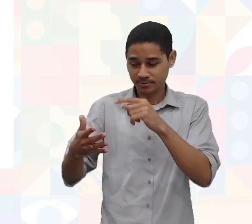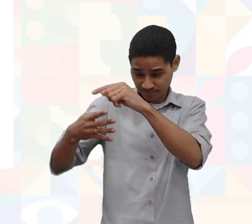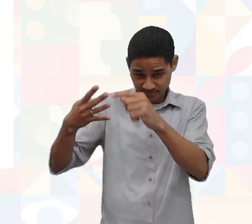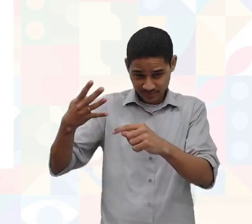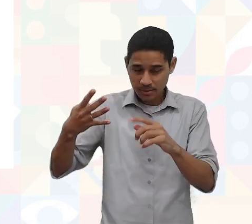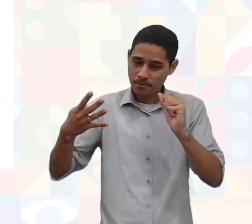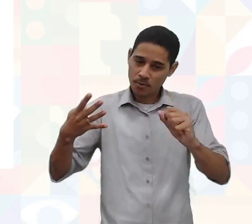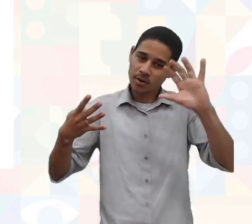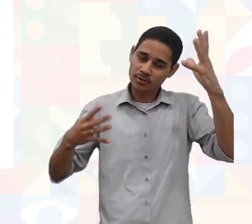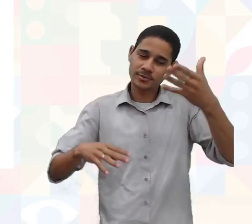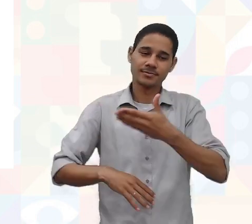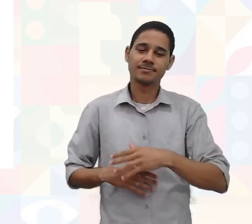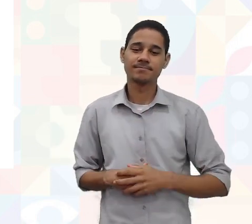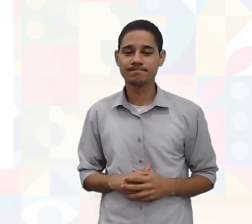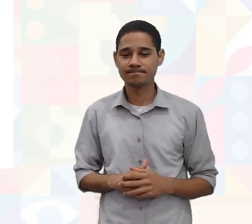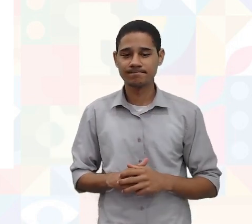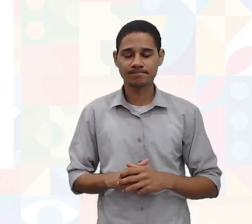anteriormente.